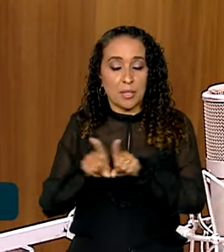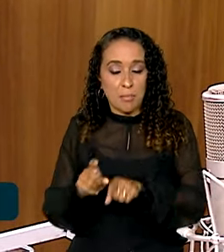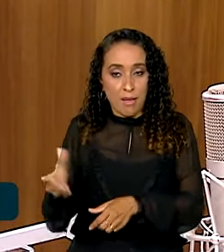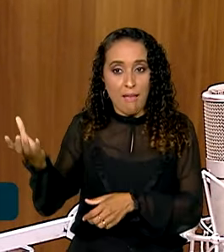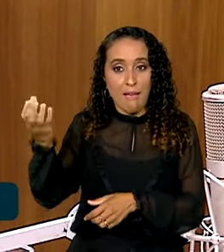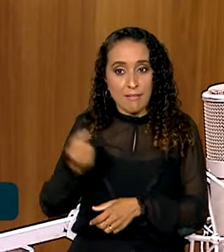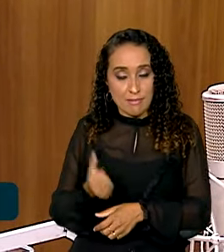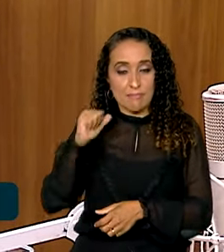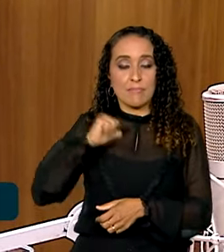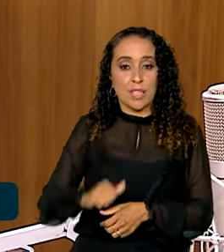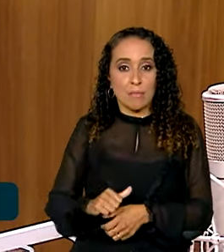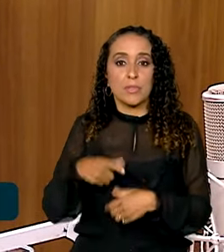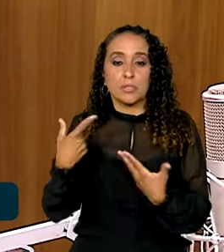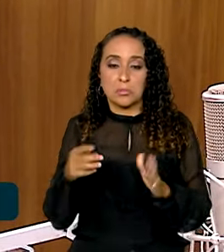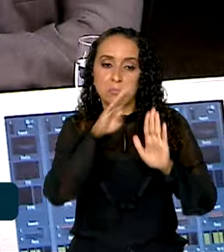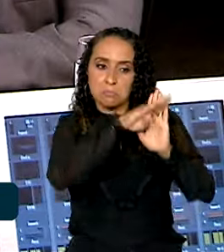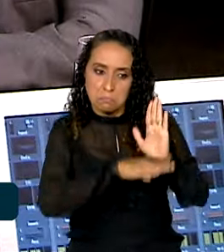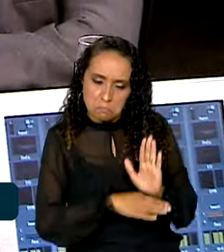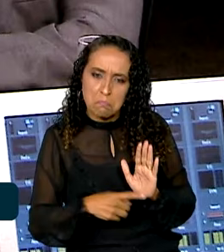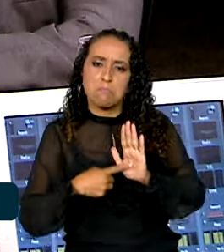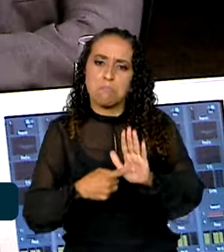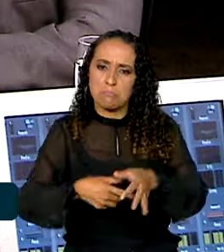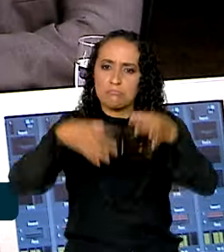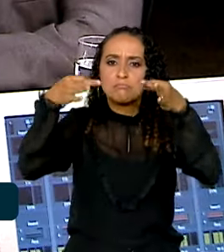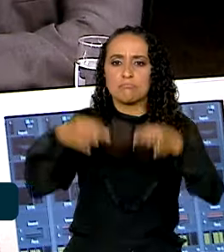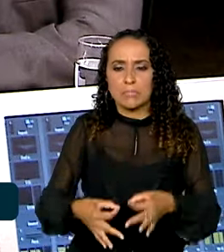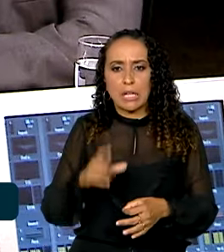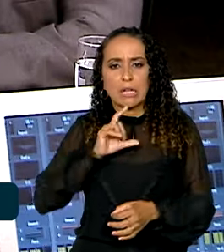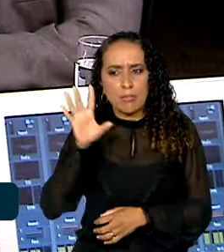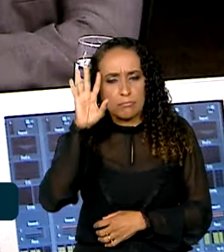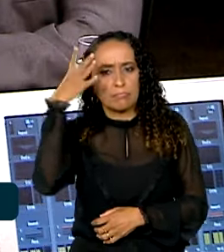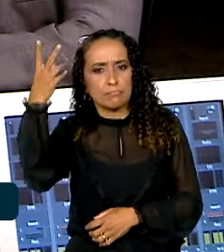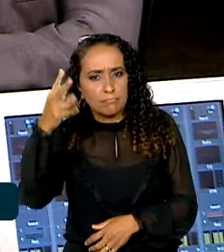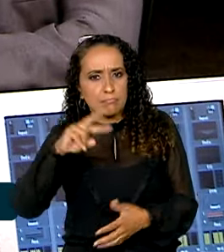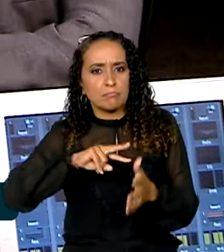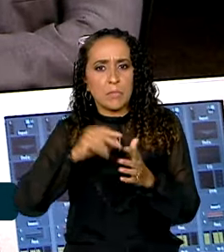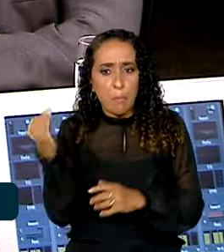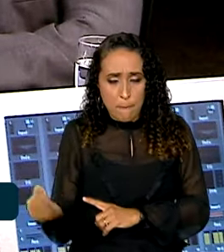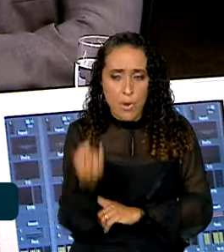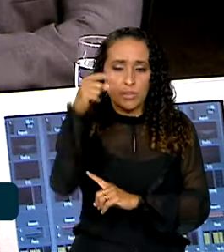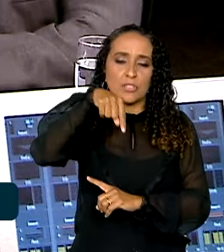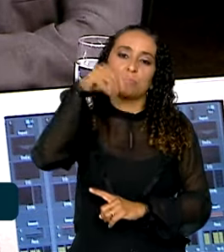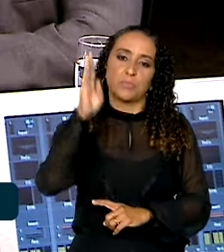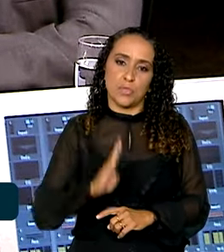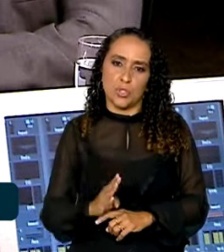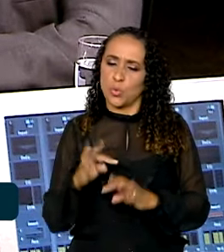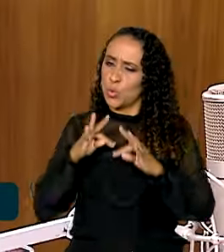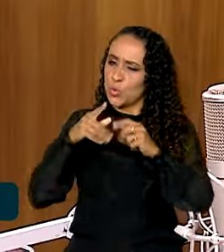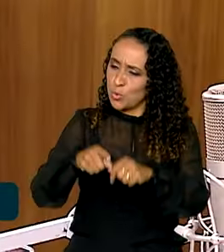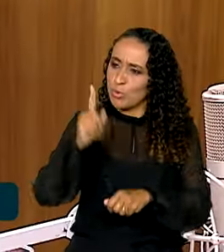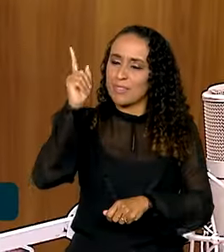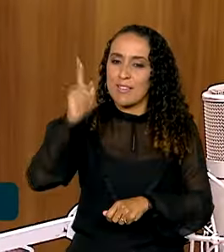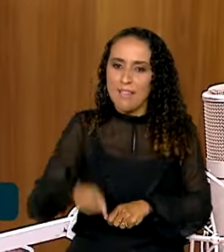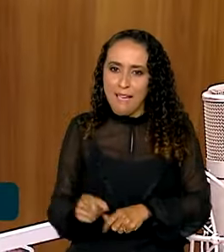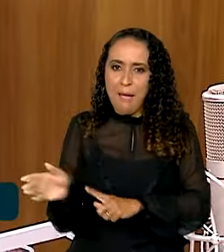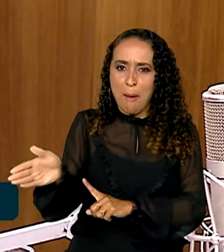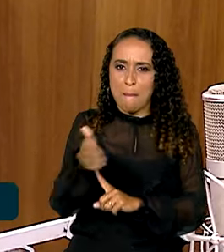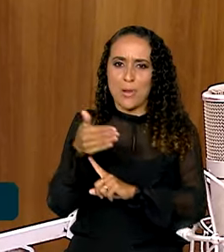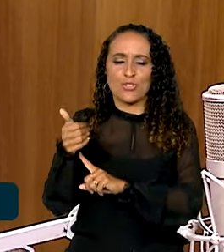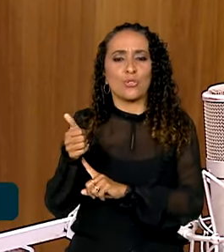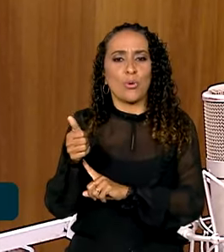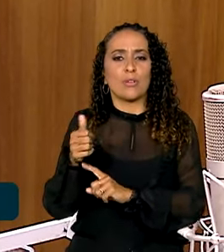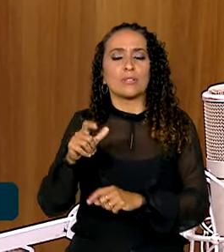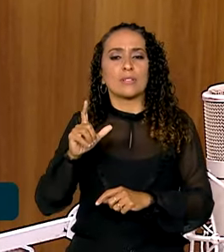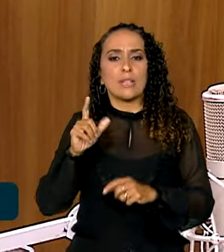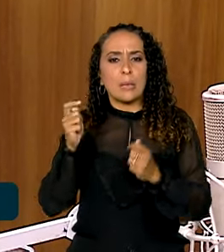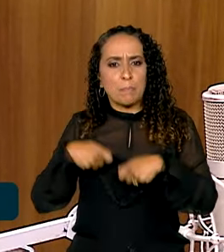Então é um programa que demonstra que dá certo, um programa que traz resultados significativos ao Brasil, porque todos esses são os nossos embaixadores, são aqueles que